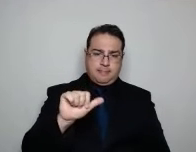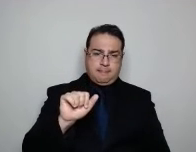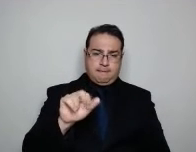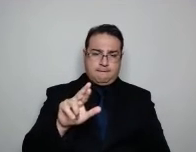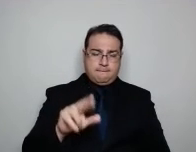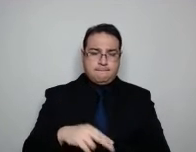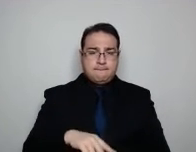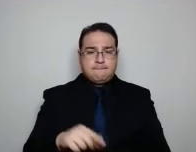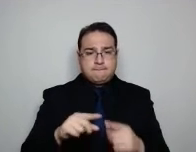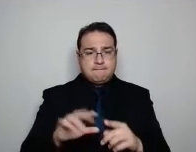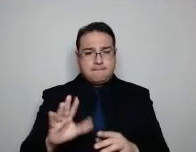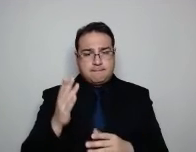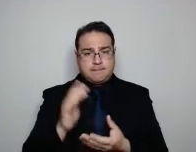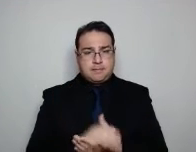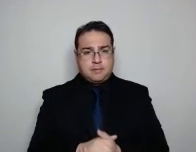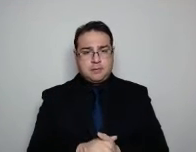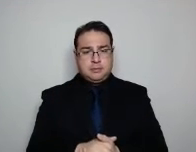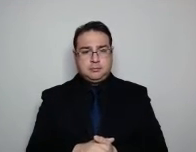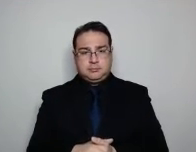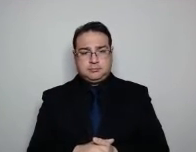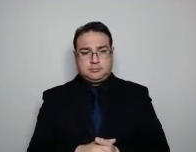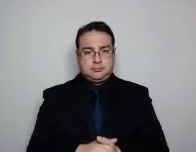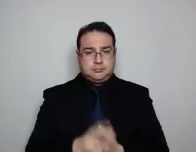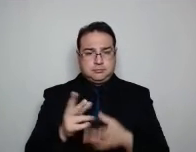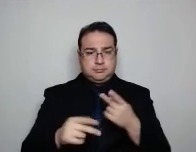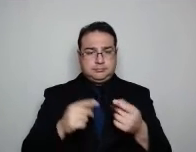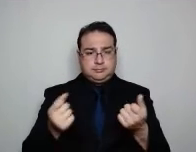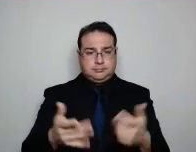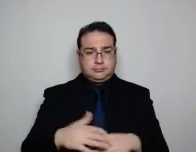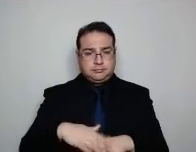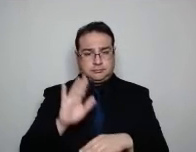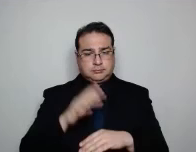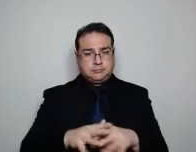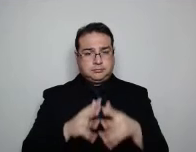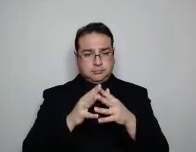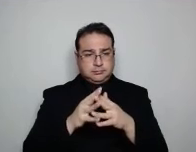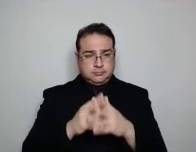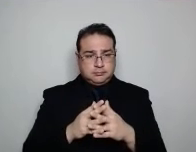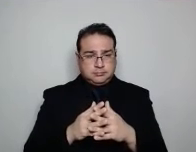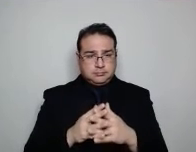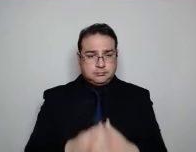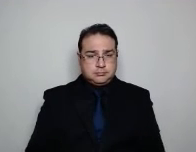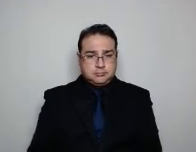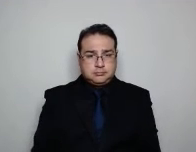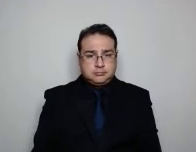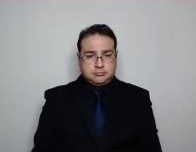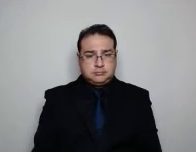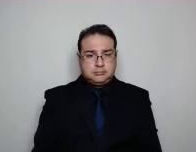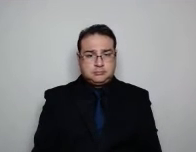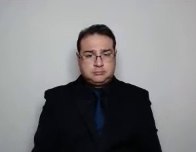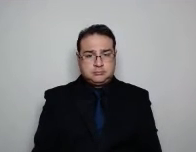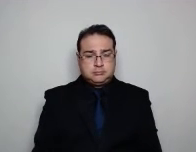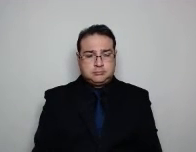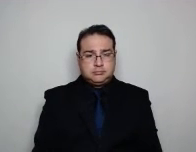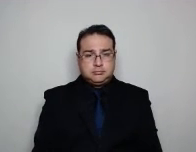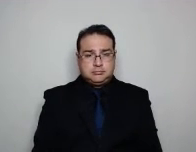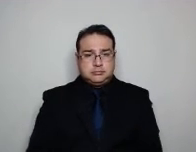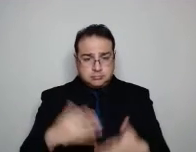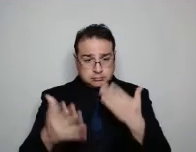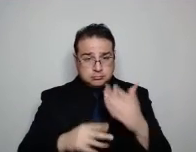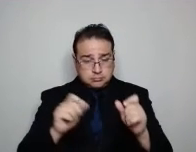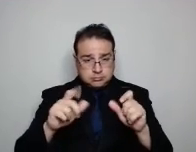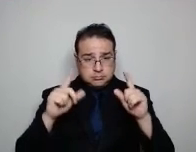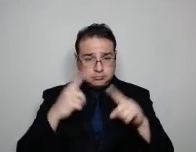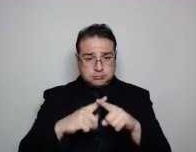situação, digamos que estava mais que complicada, né? Estava uma situação assim, alarmante, ela precisava